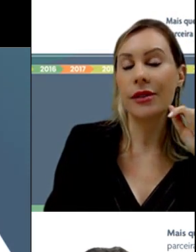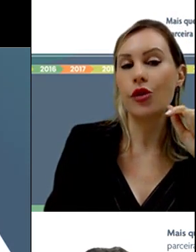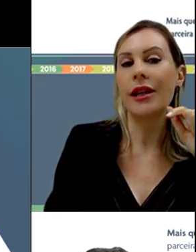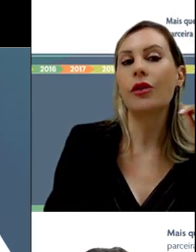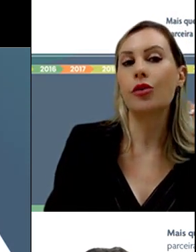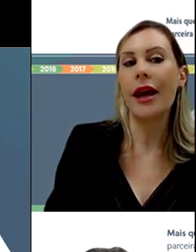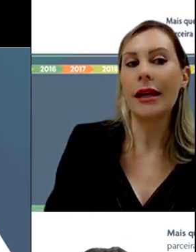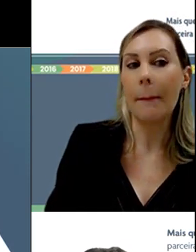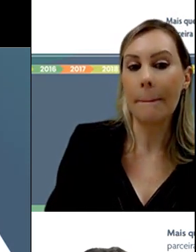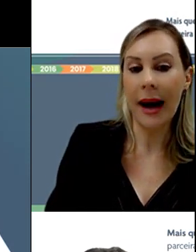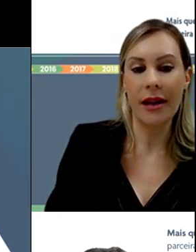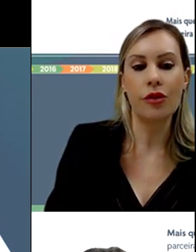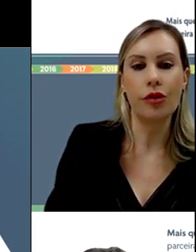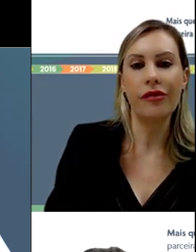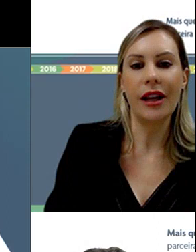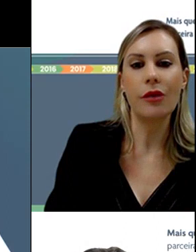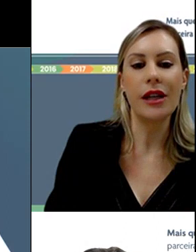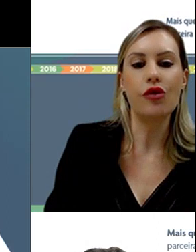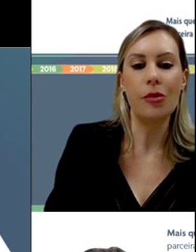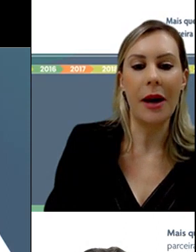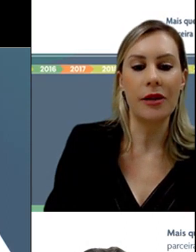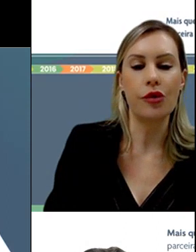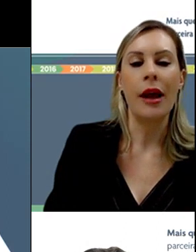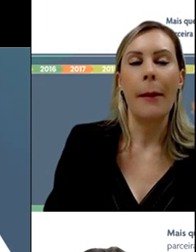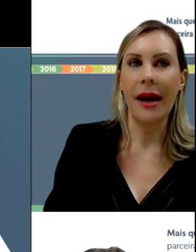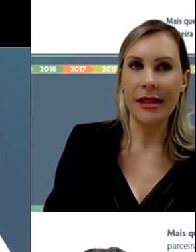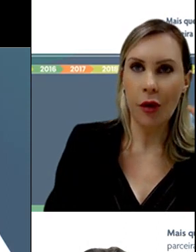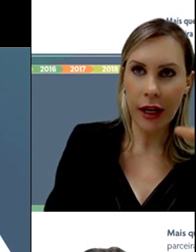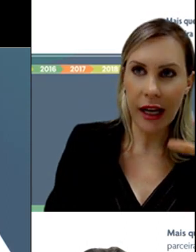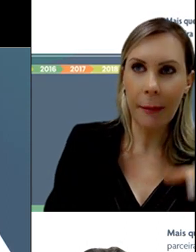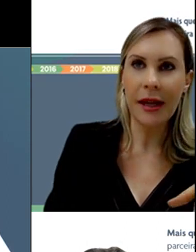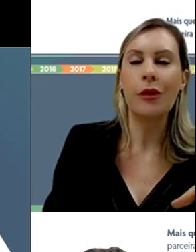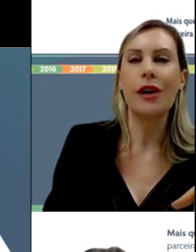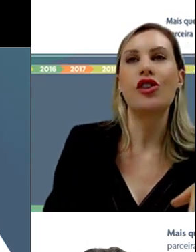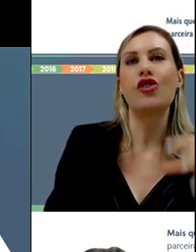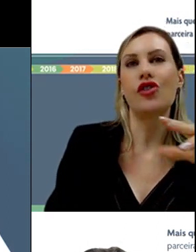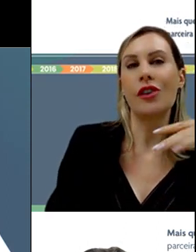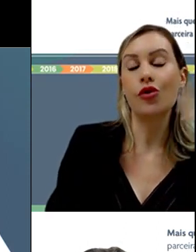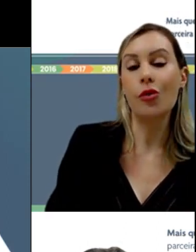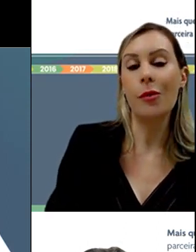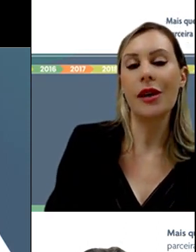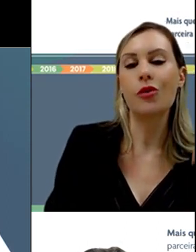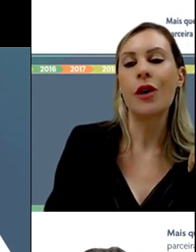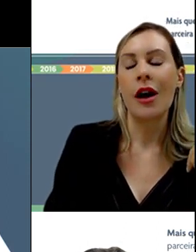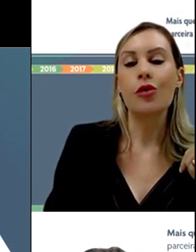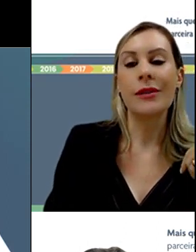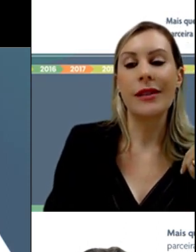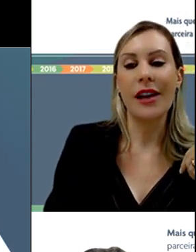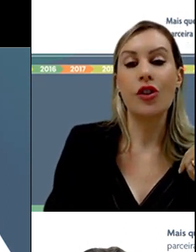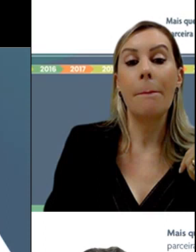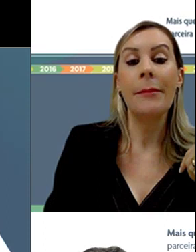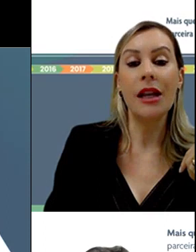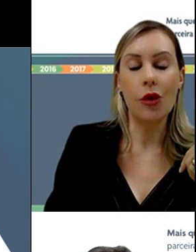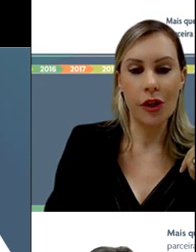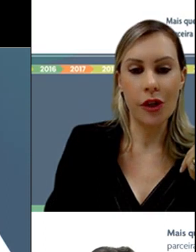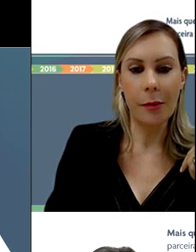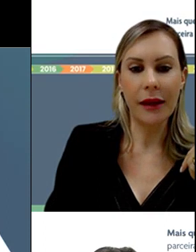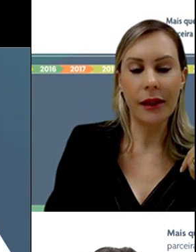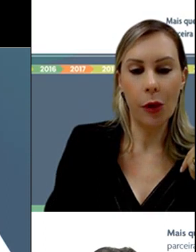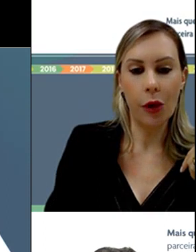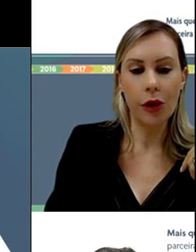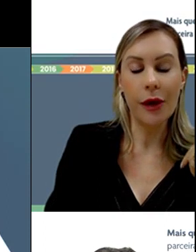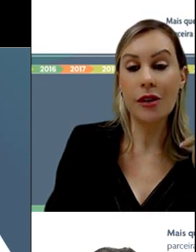está posicionado em março, no finalzinho de março, mas agora em abril a gente já superou os 7